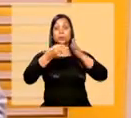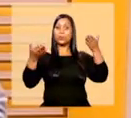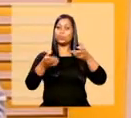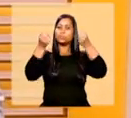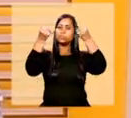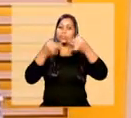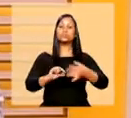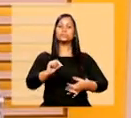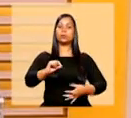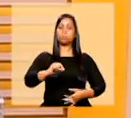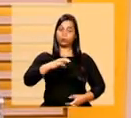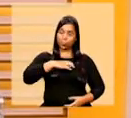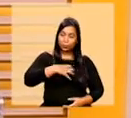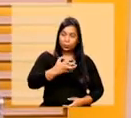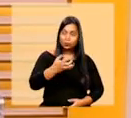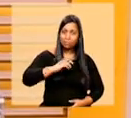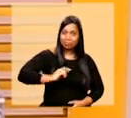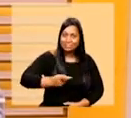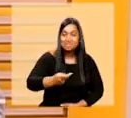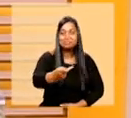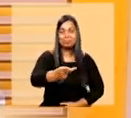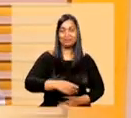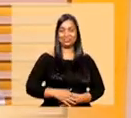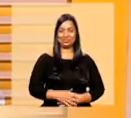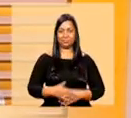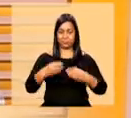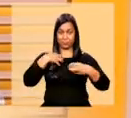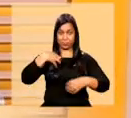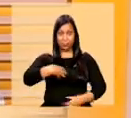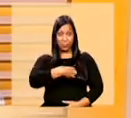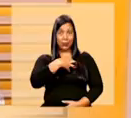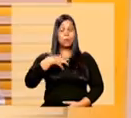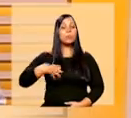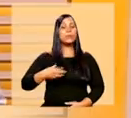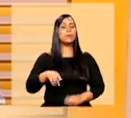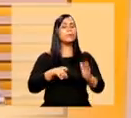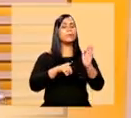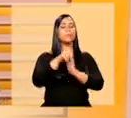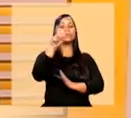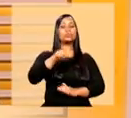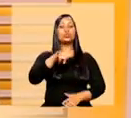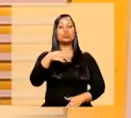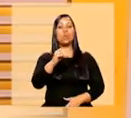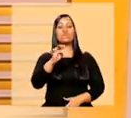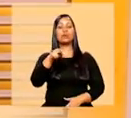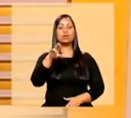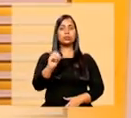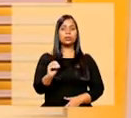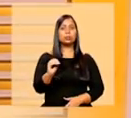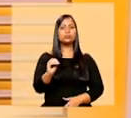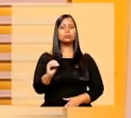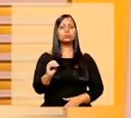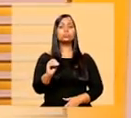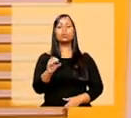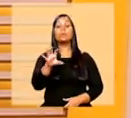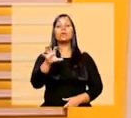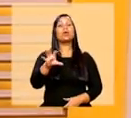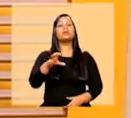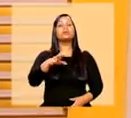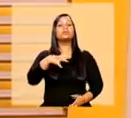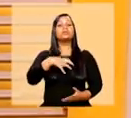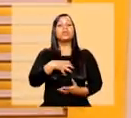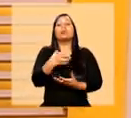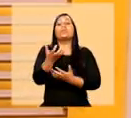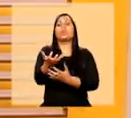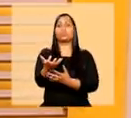E esse ponto de vista a gente fala sobre doação e transplante de órgãos. Eu pergunto para o doutor João Fernando Piccolo de Oliveira, eu quero